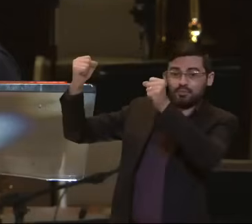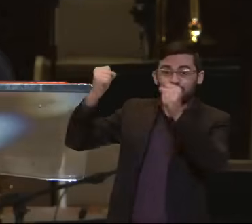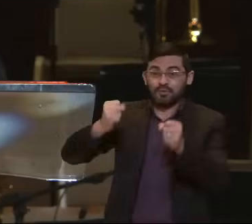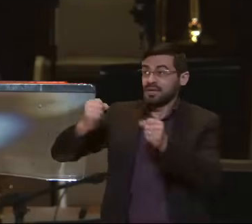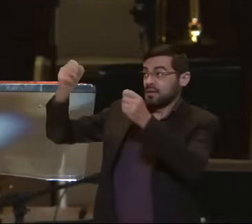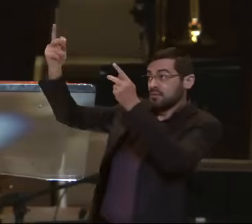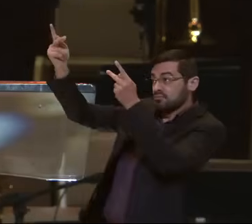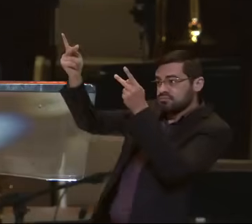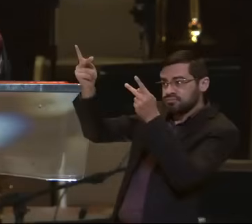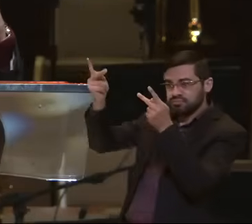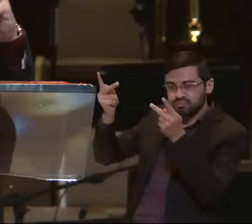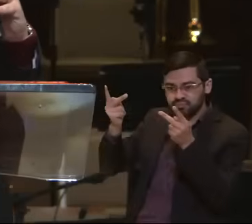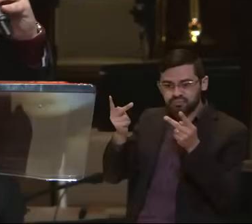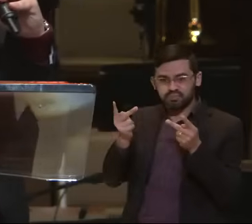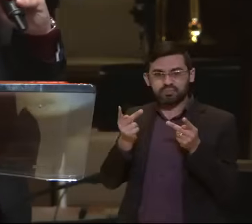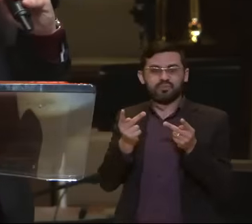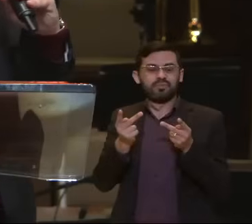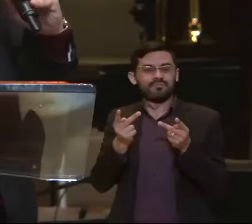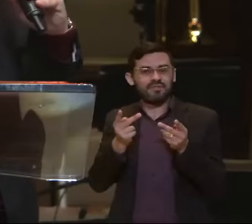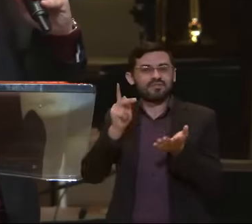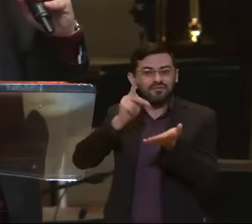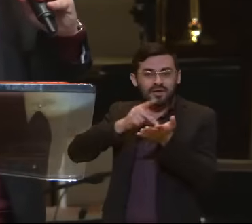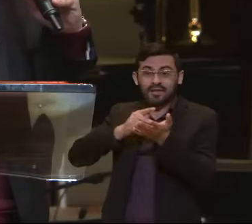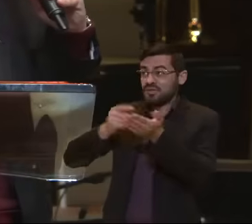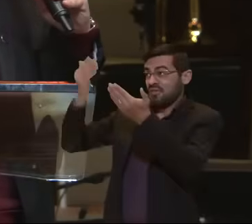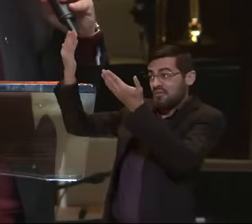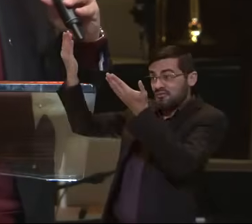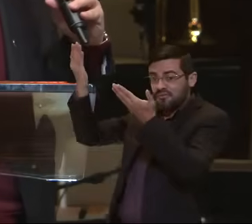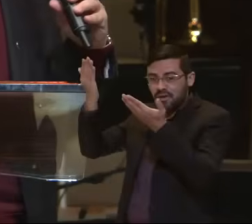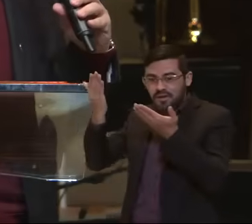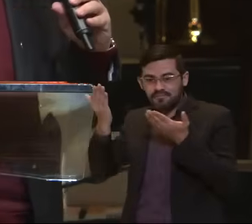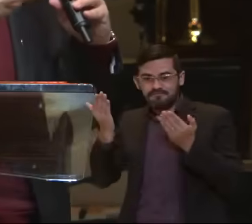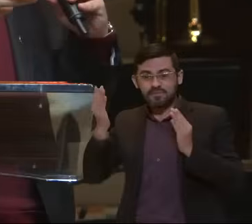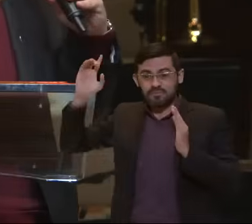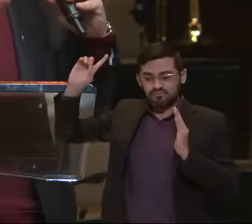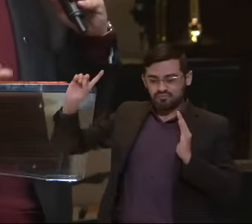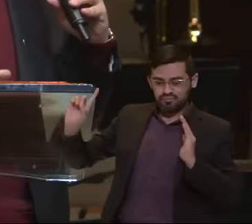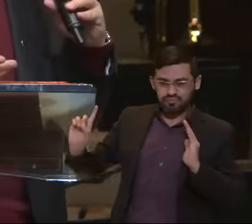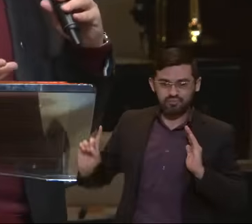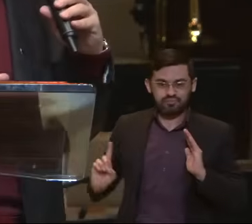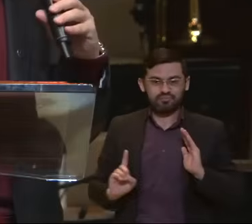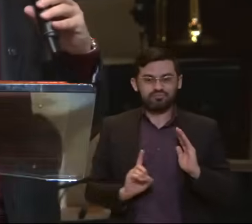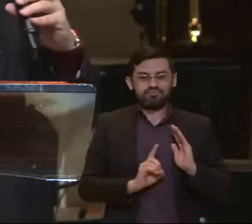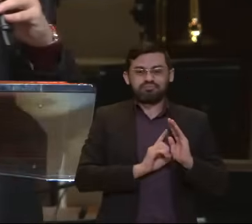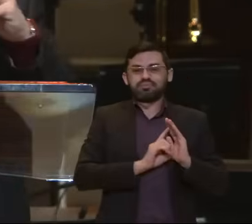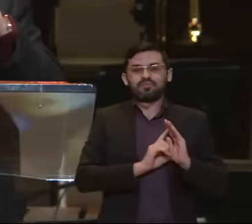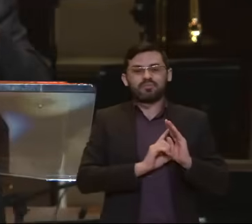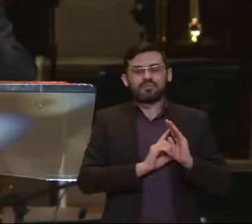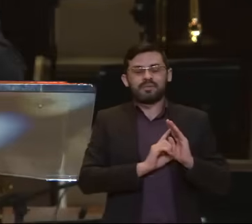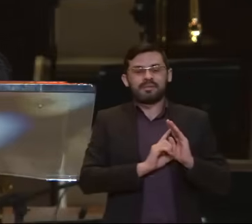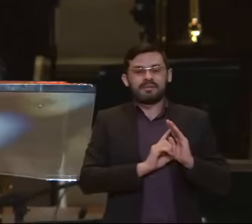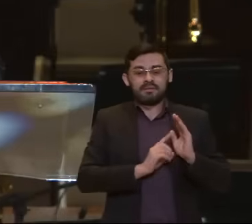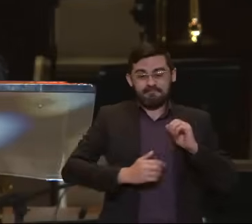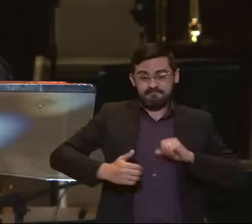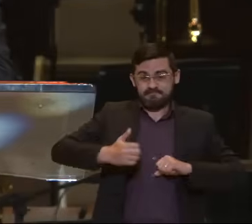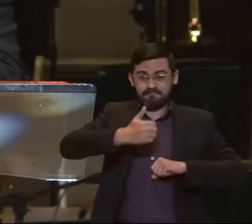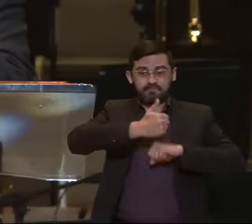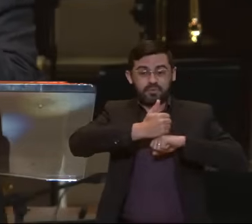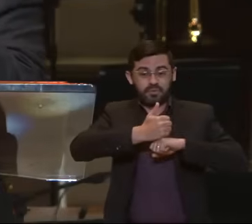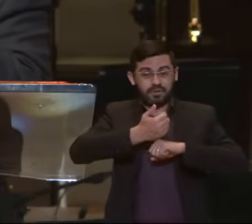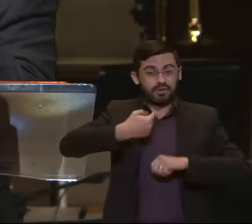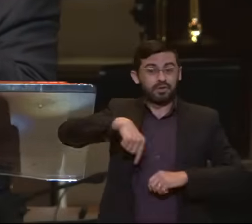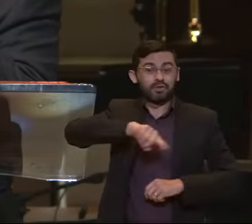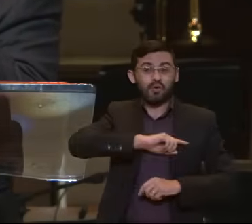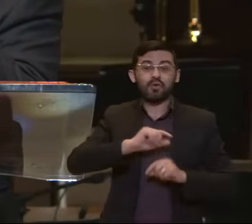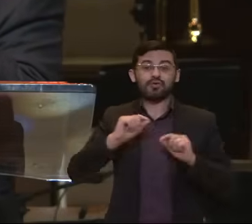onde Ele vem visitar-nos, ou melhor, Ele vem habitar habitar o nosso coração. E nós nos